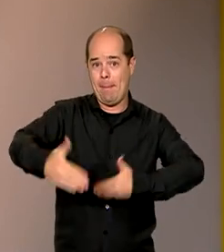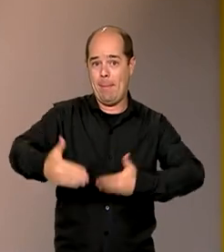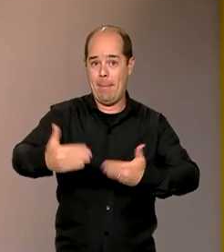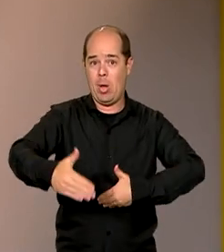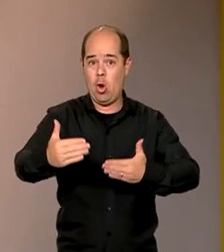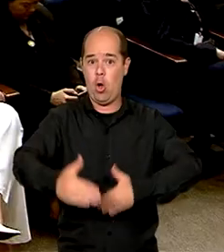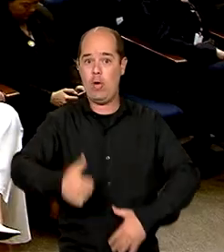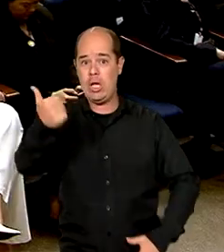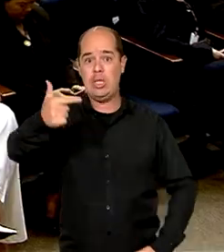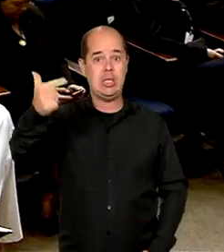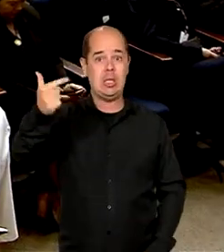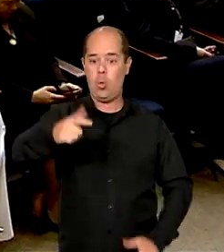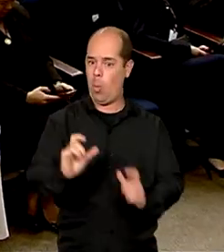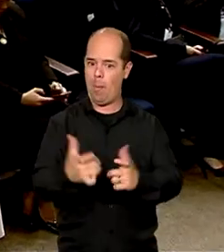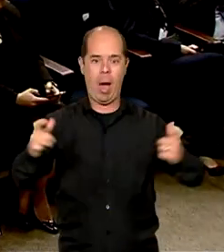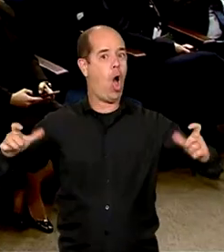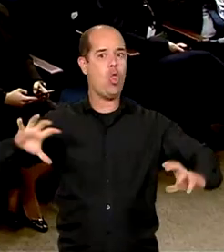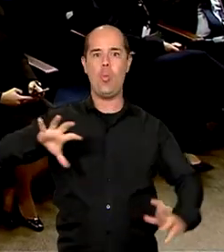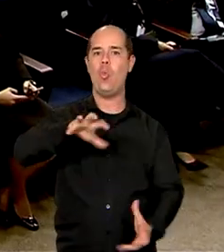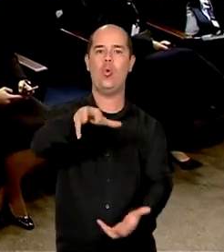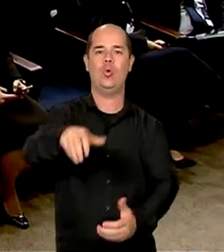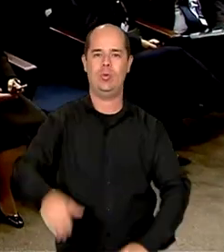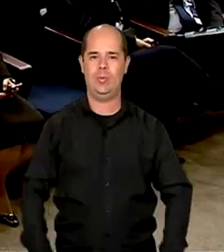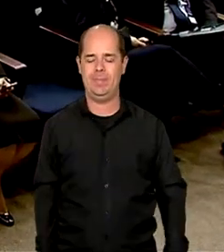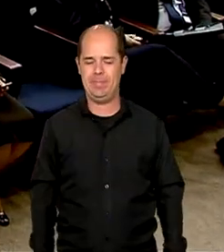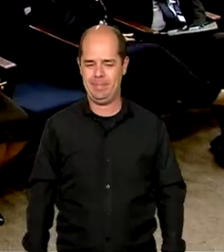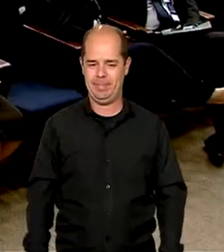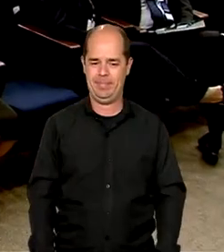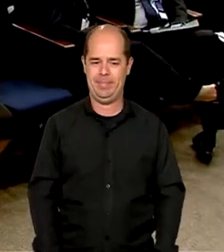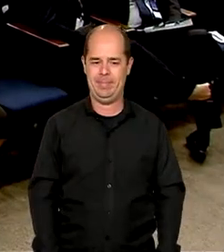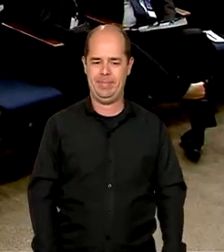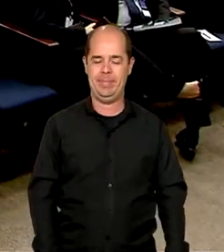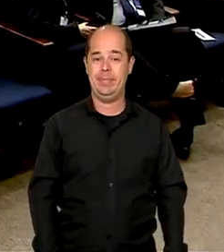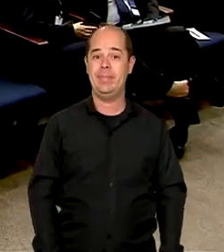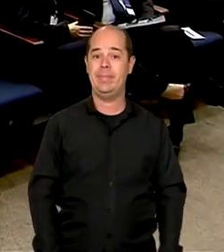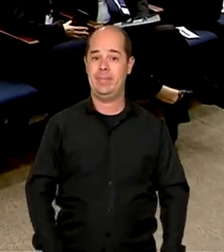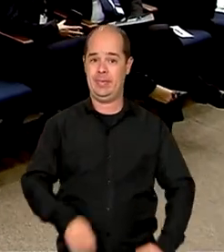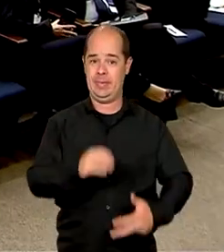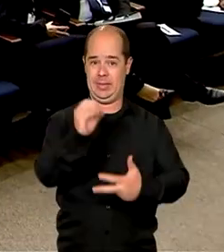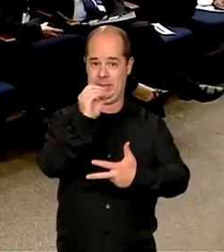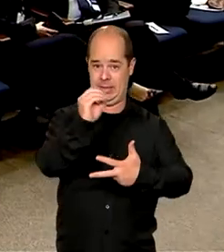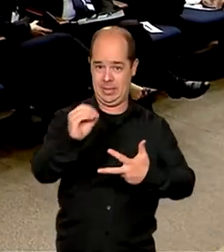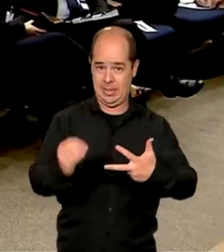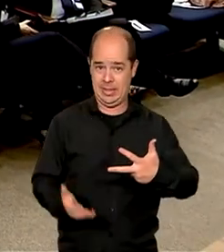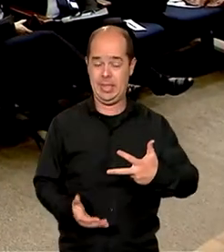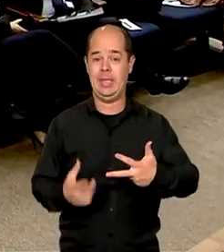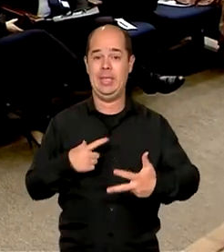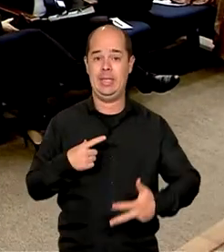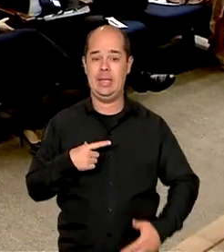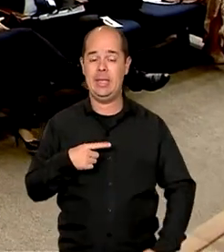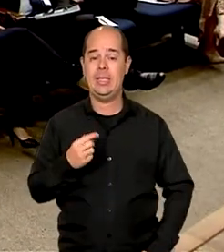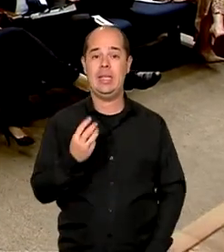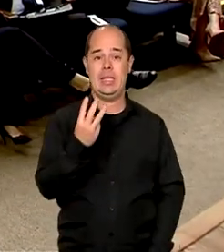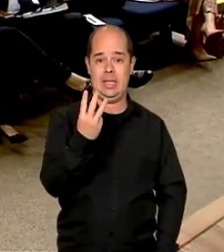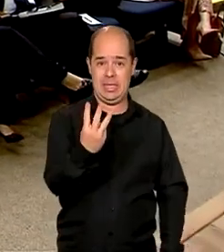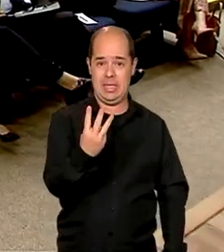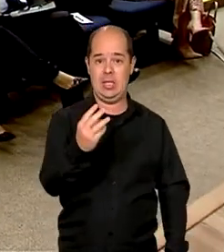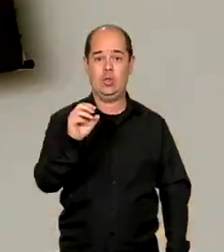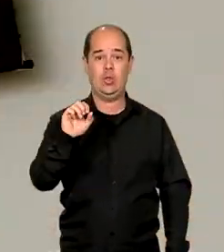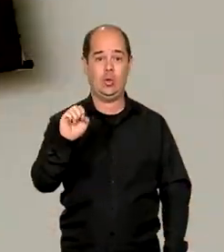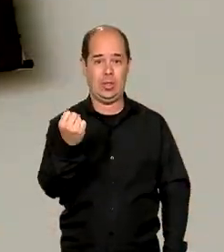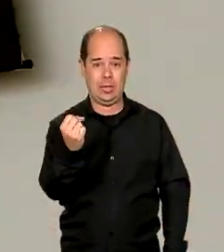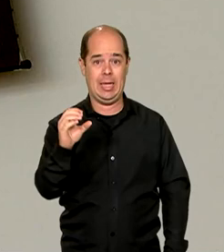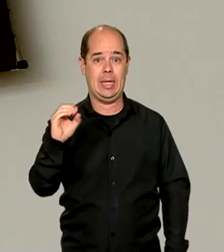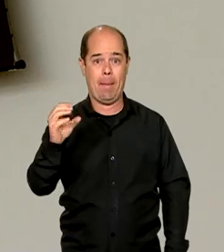no mundo. O Exame Nacional do Ensino Médio deste ano vai envolver 380 mil